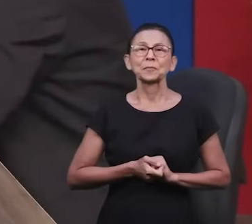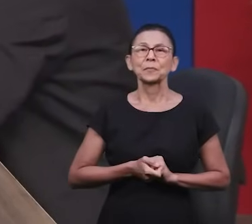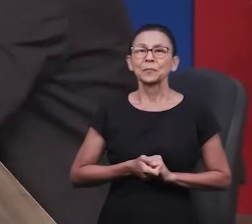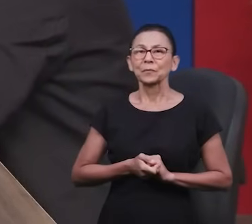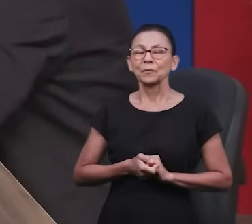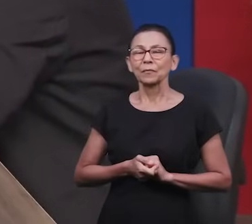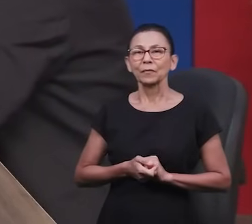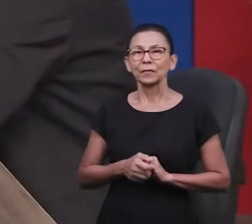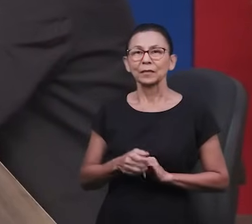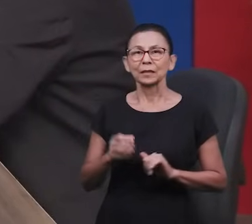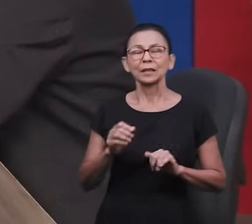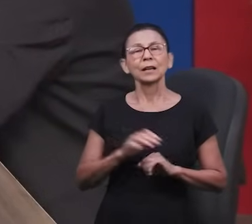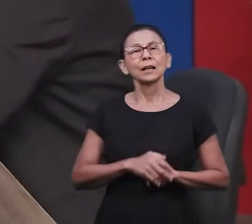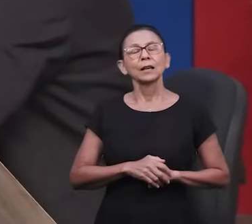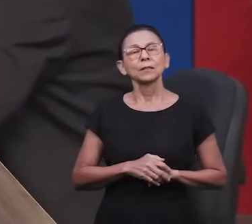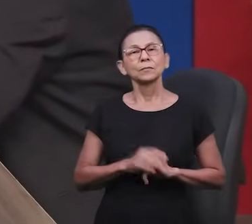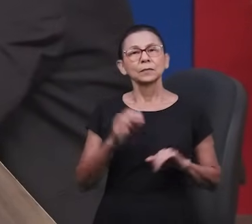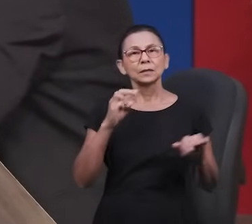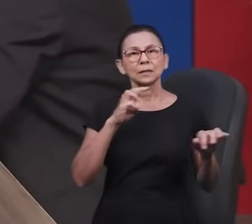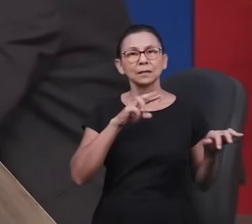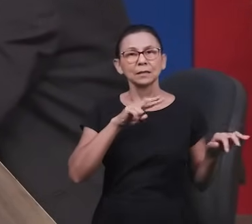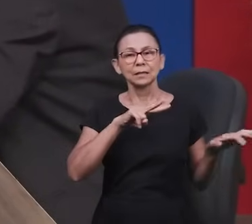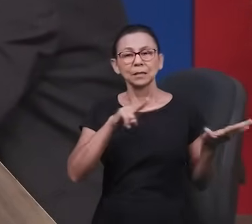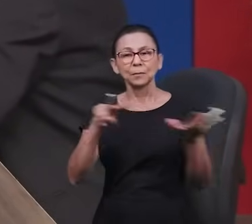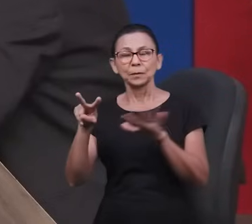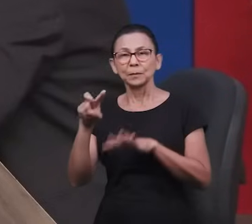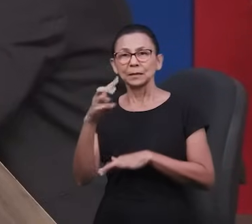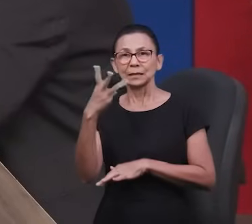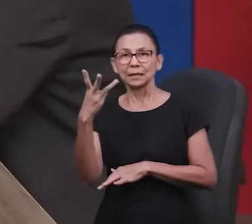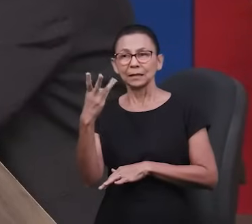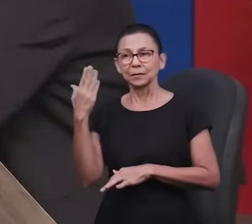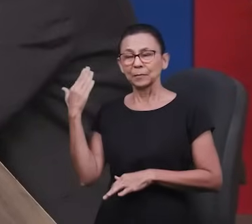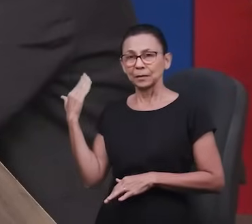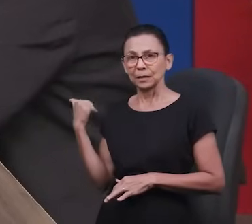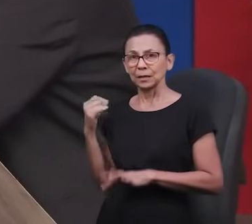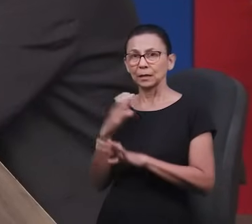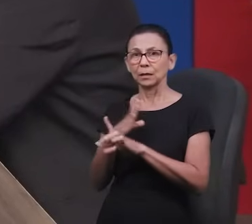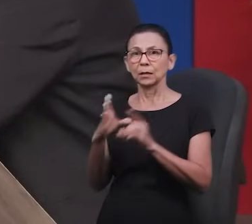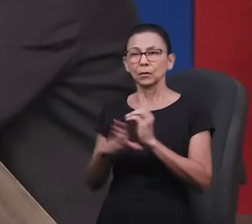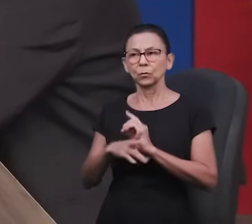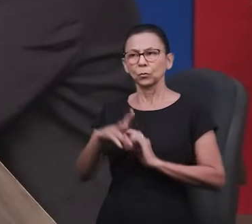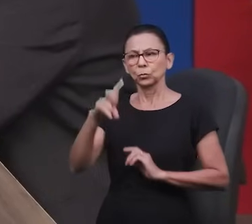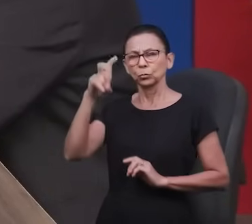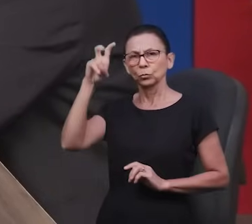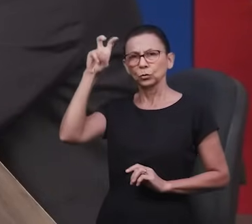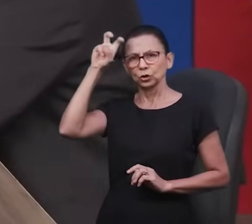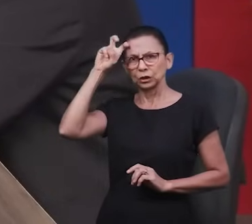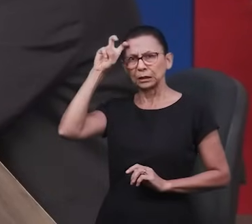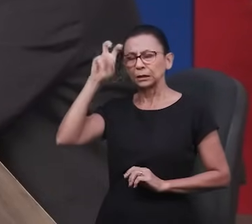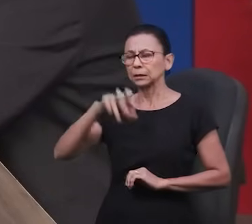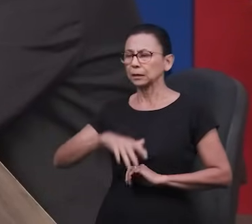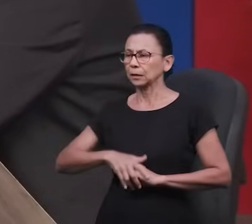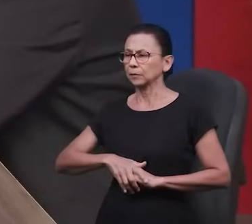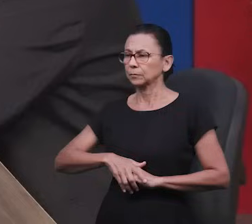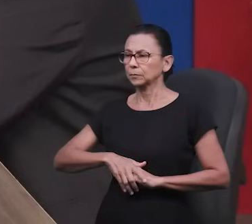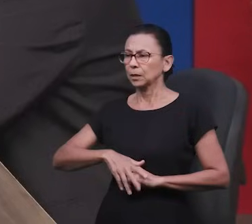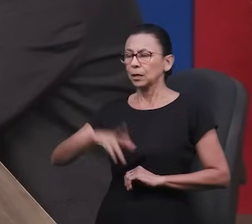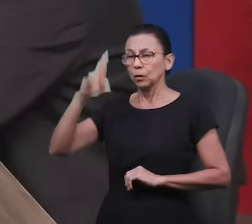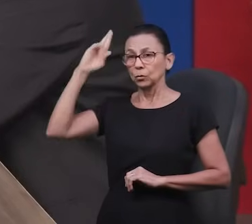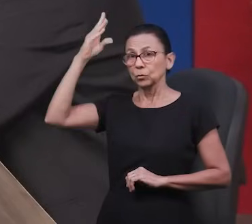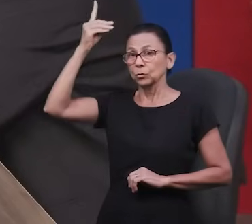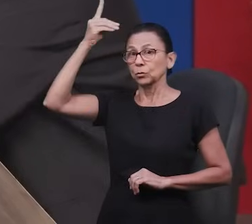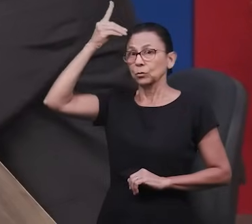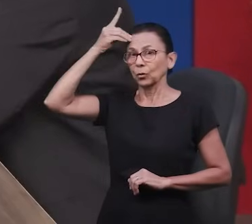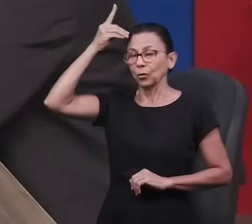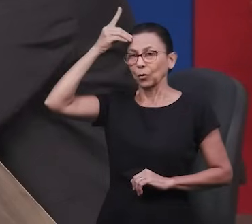olha, há 3 semanas atrás, no culto de oração na quinta-feira, o senhor